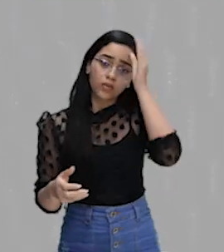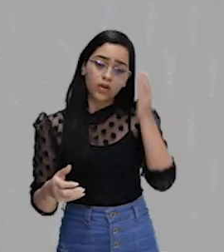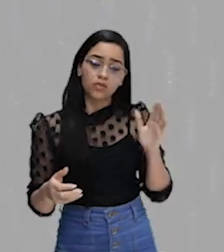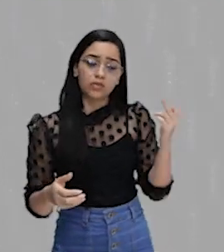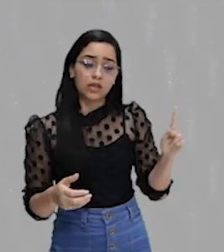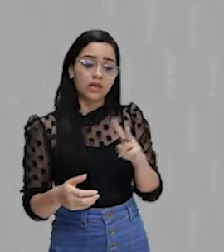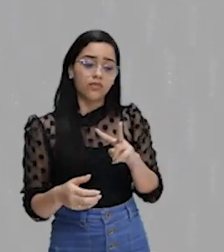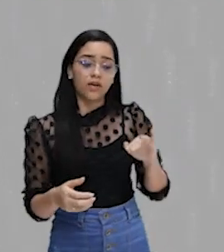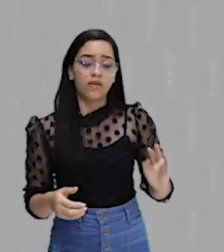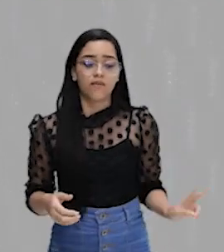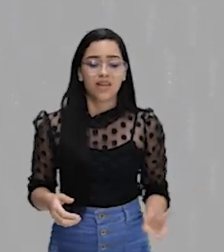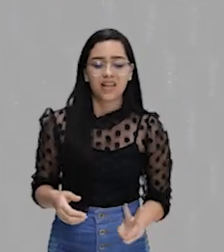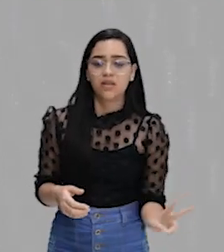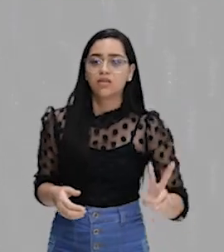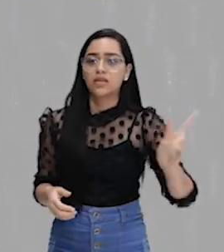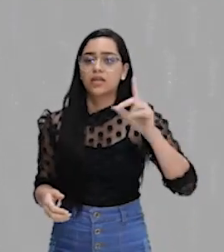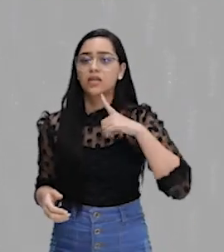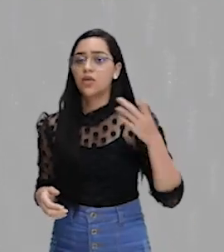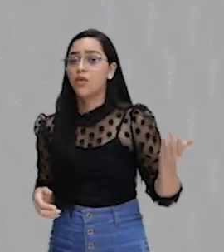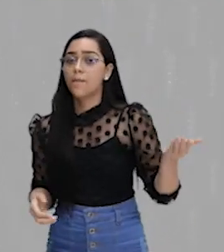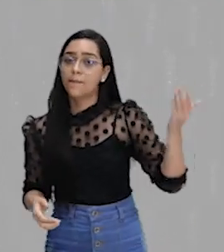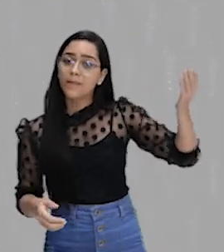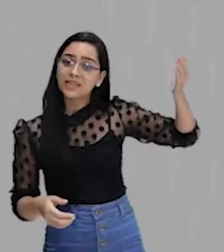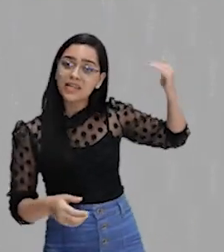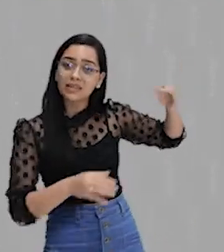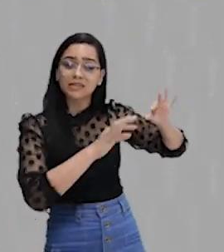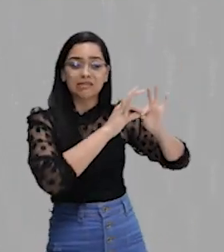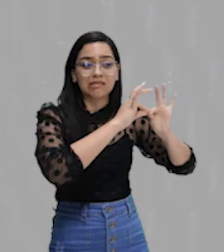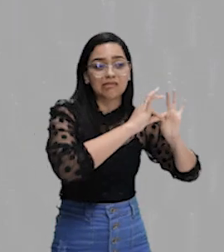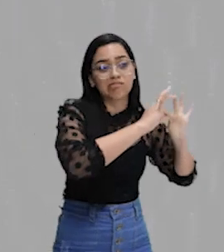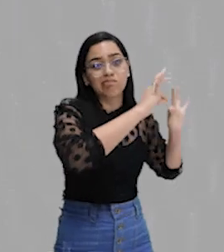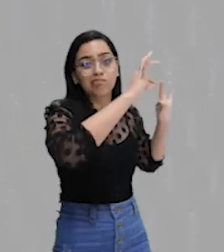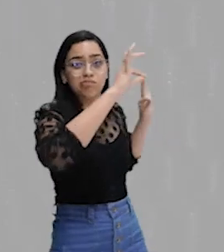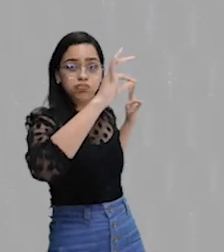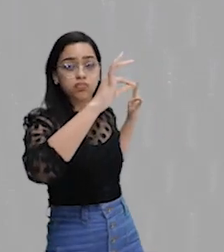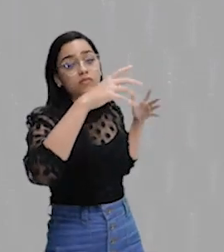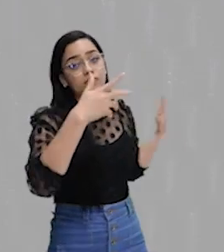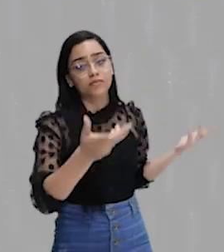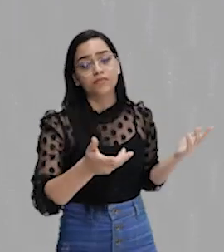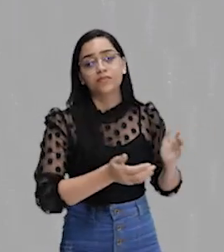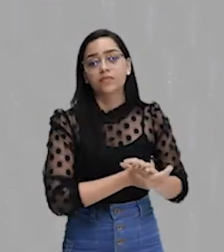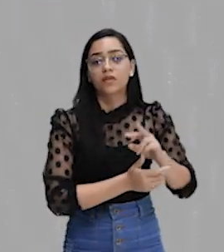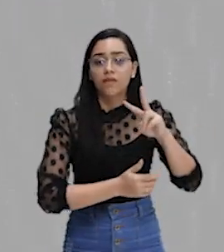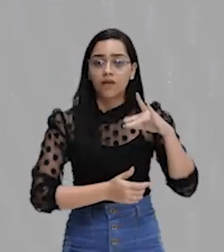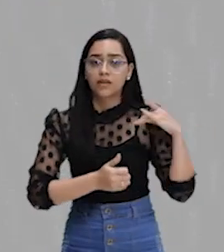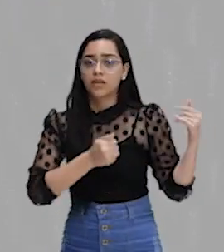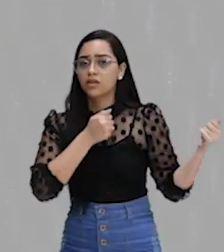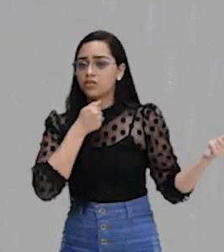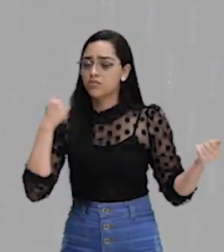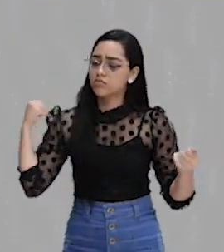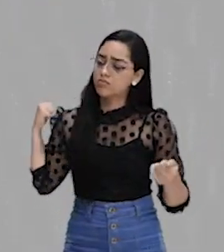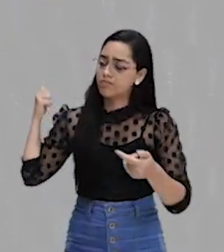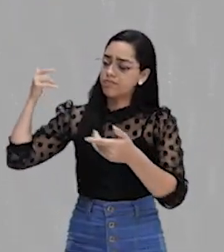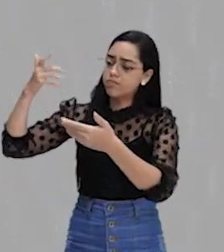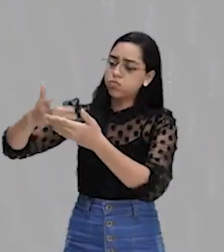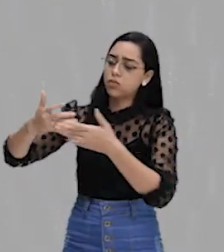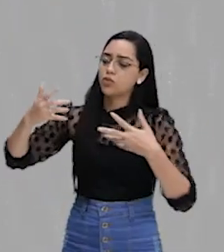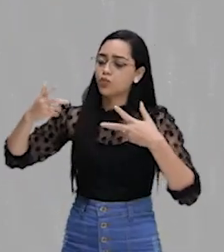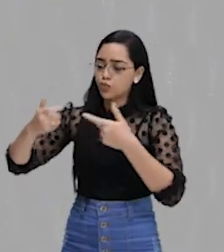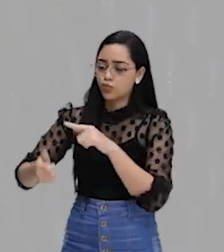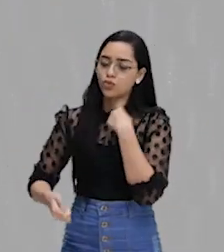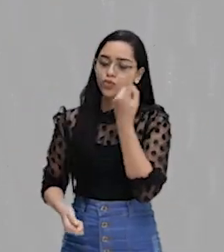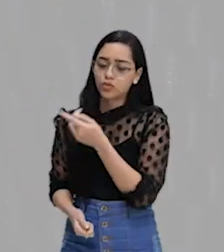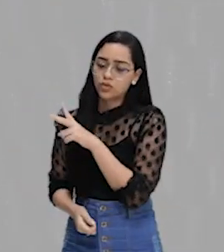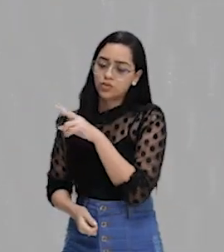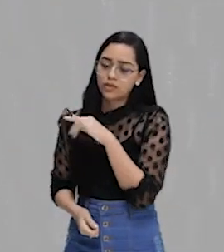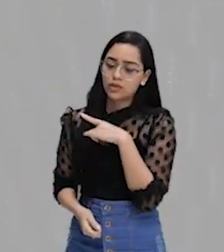vai valorizar o passado mais distante dele. Ele valoriza, ele contempla o que nós